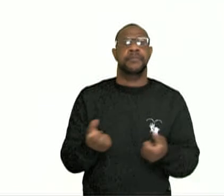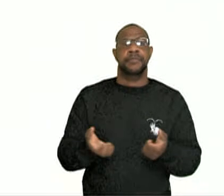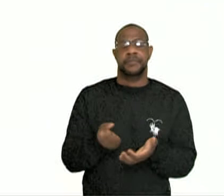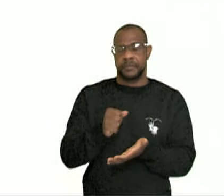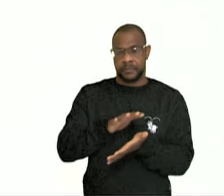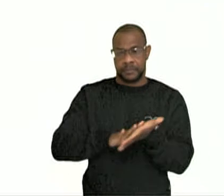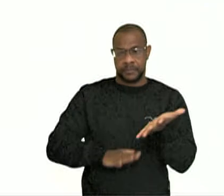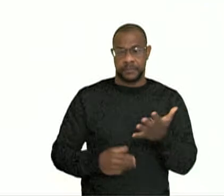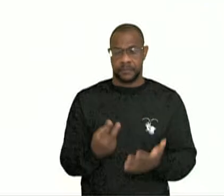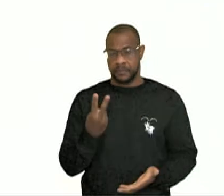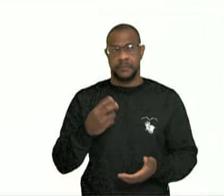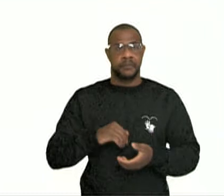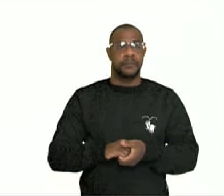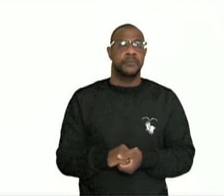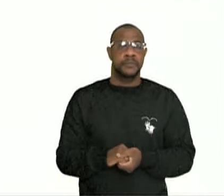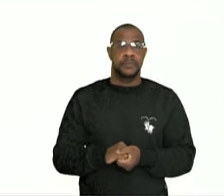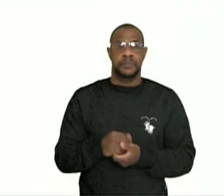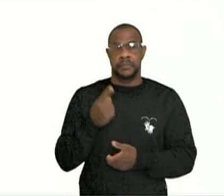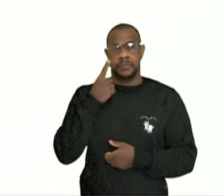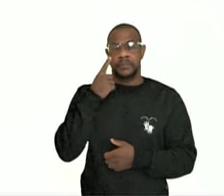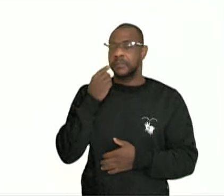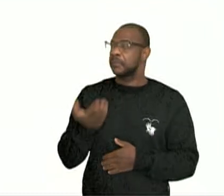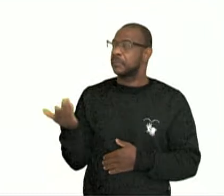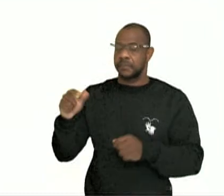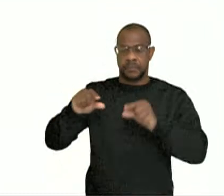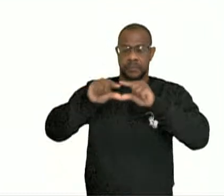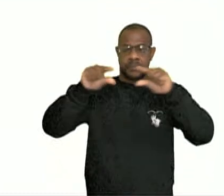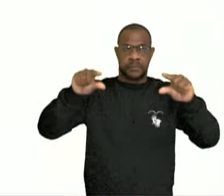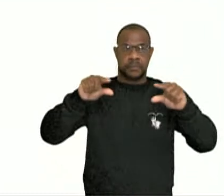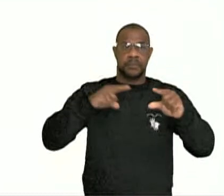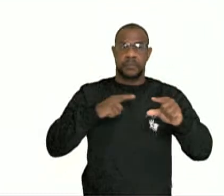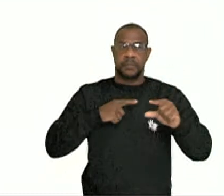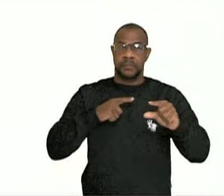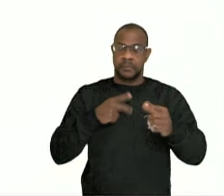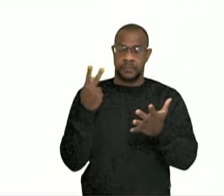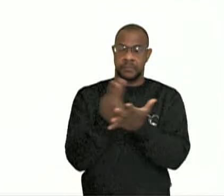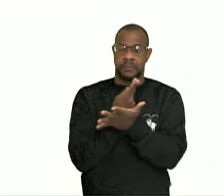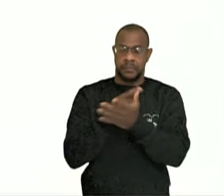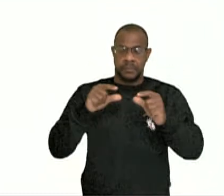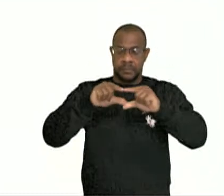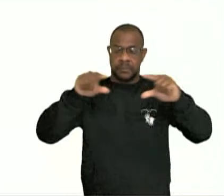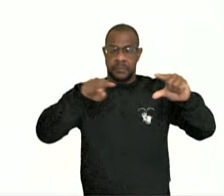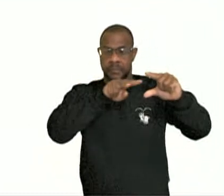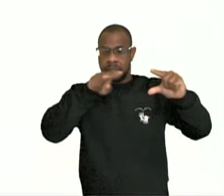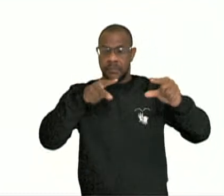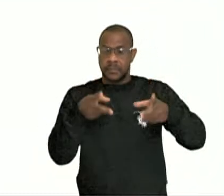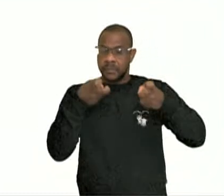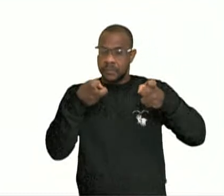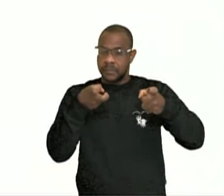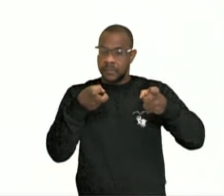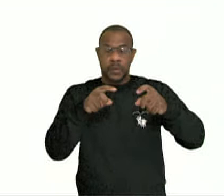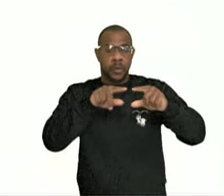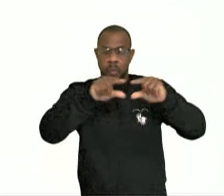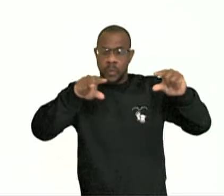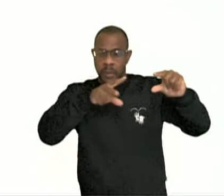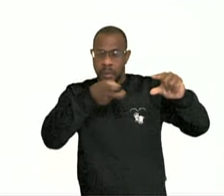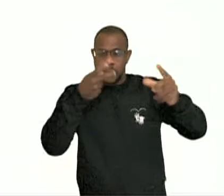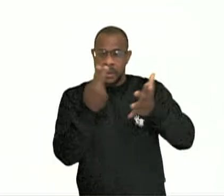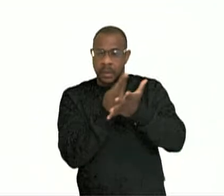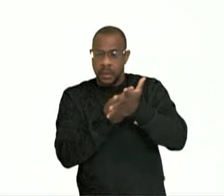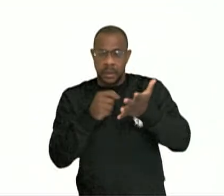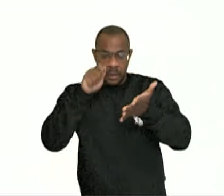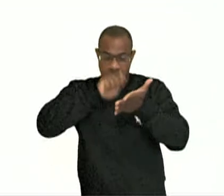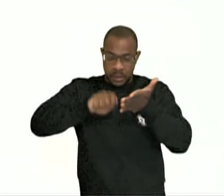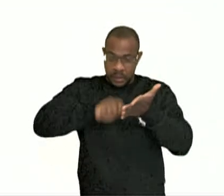uma atividade, Olha aqui, a frase a seguir contém erros. identifique esses erros e